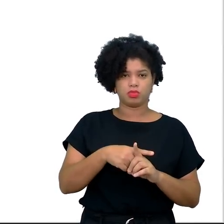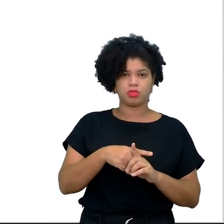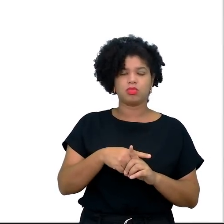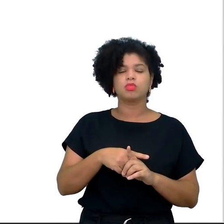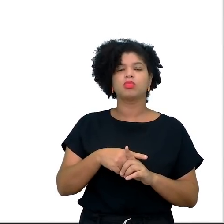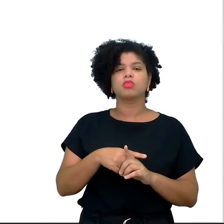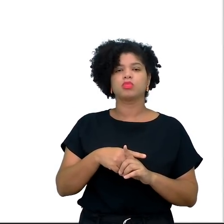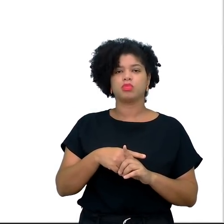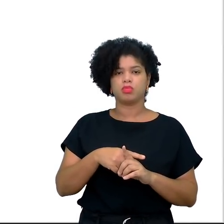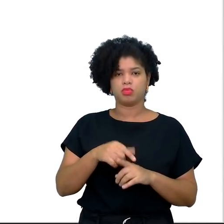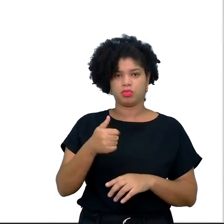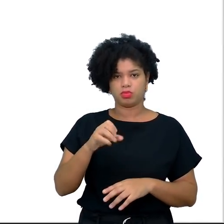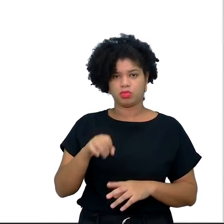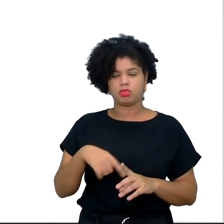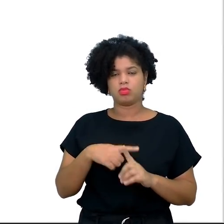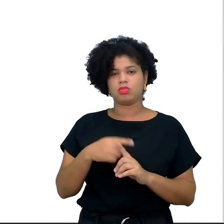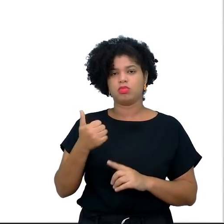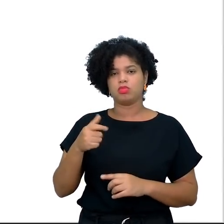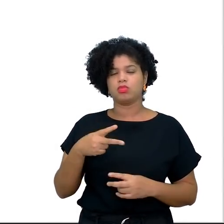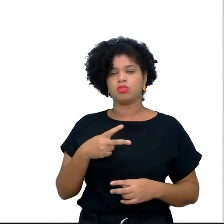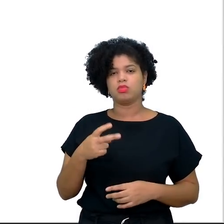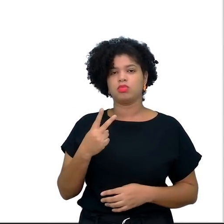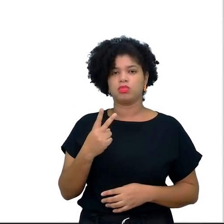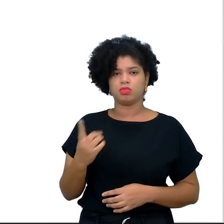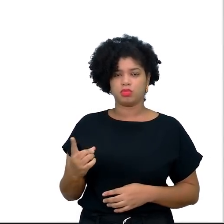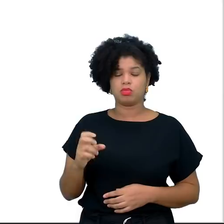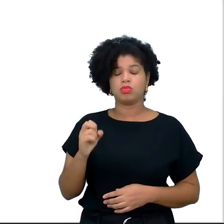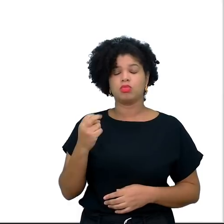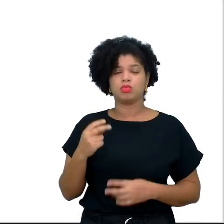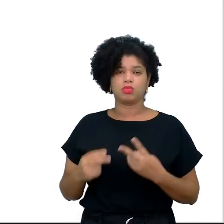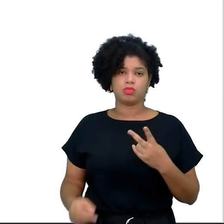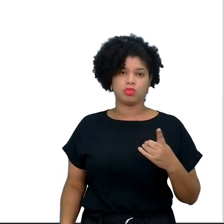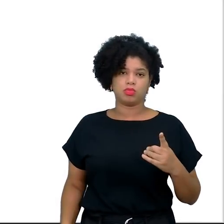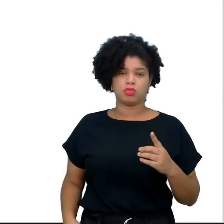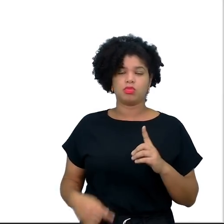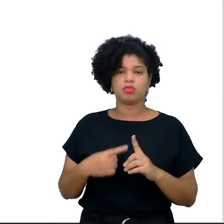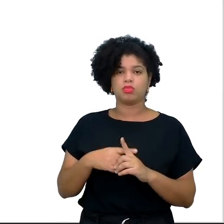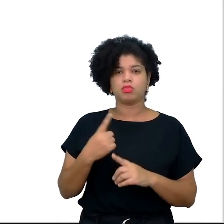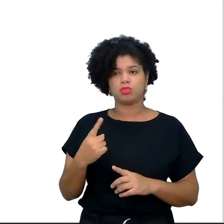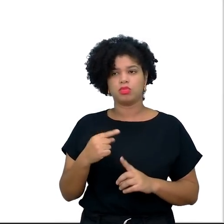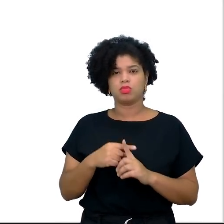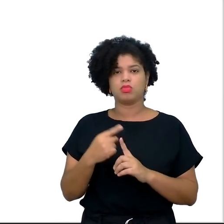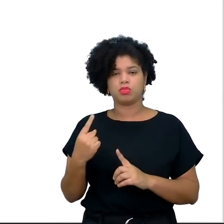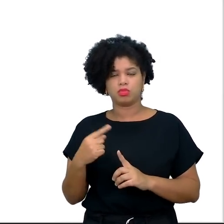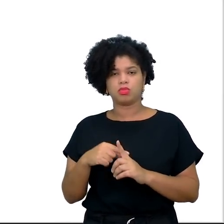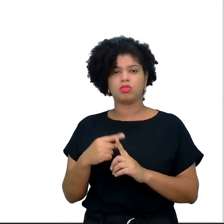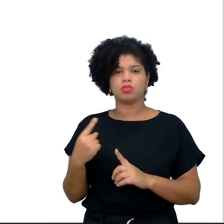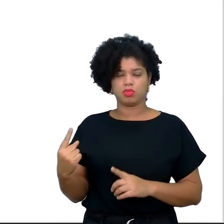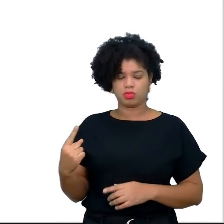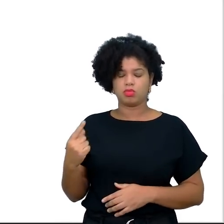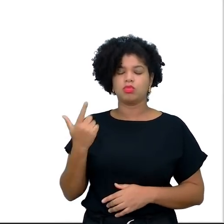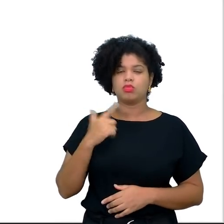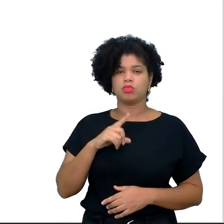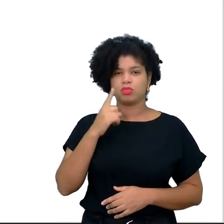mais 11, né? Que é igual a 21, ou de 21 mais 1, mais 1, mais 1, que daria